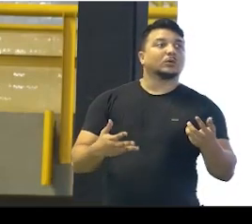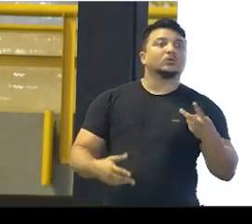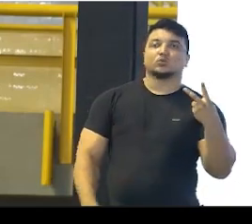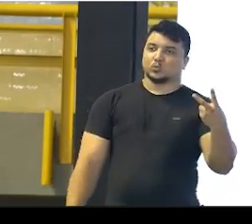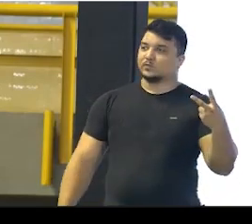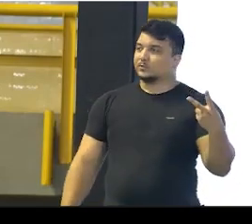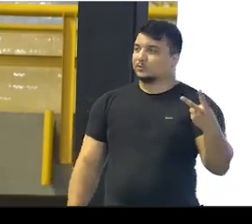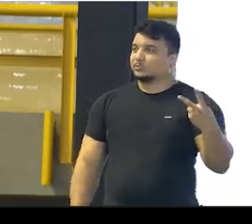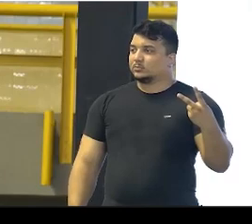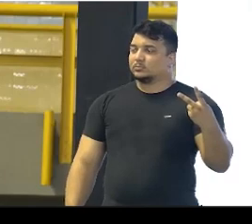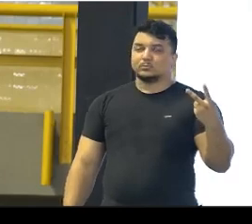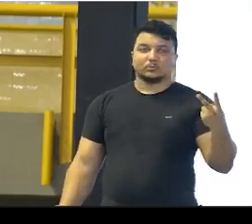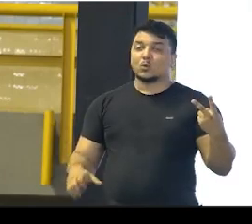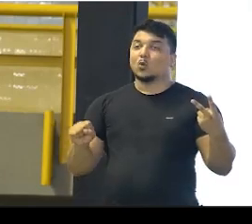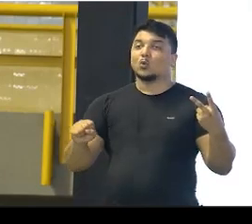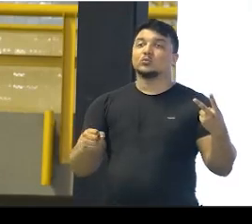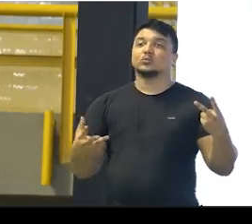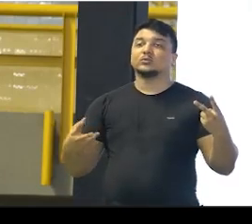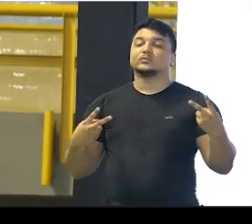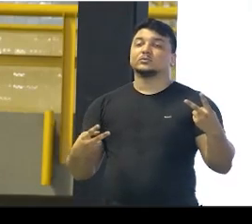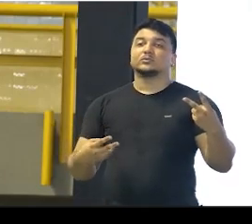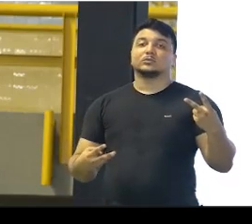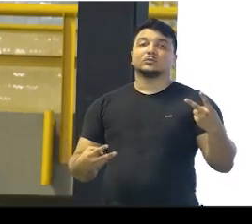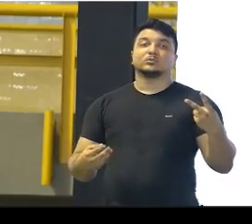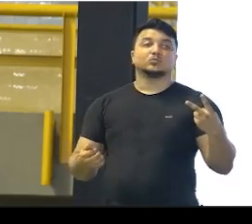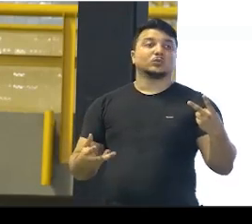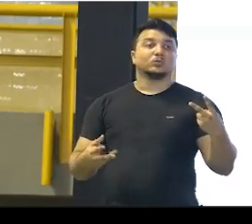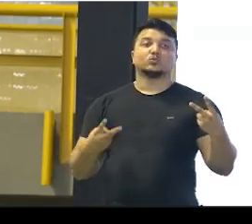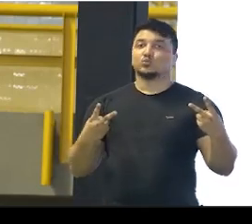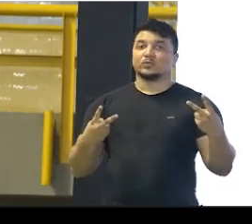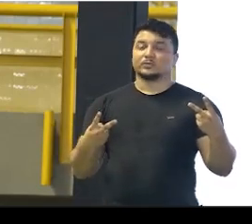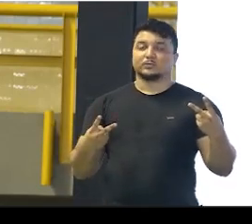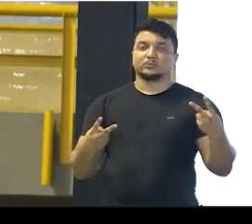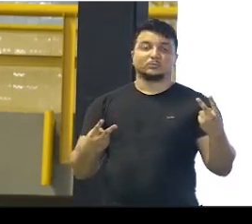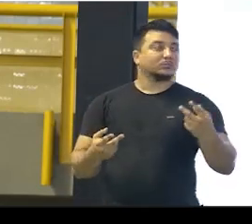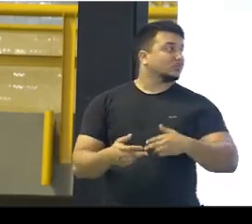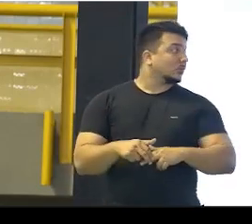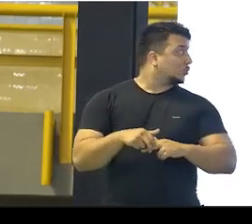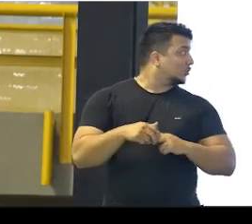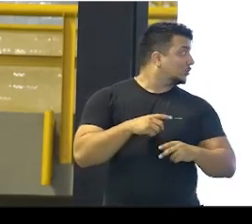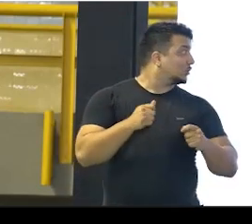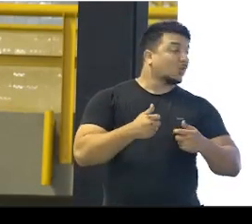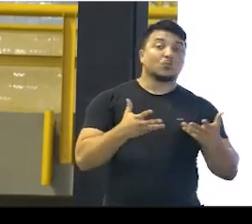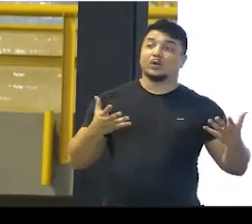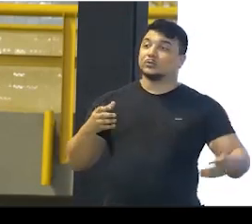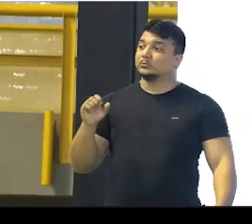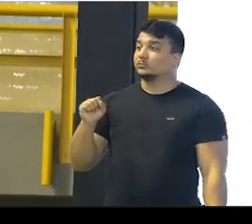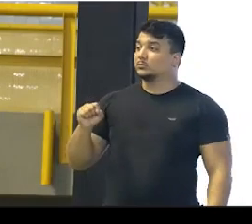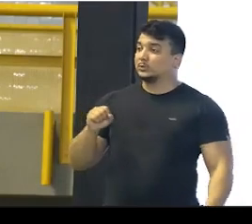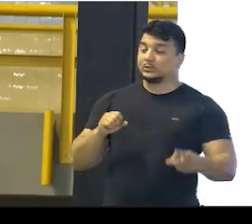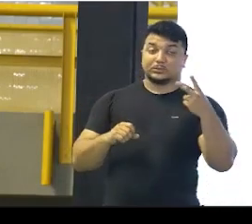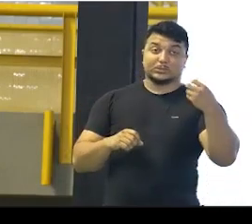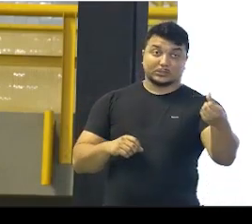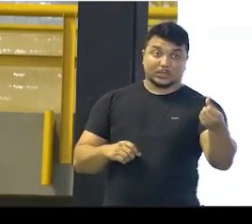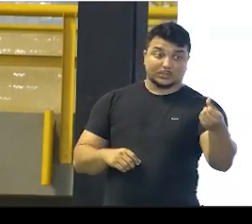veja, 60, 6. 6 é quantas vezes 3?